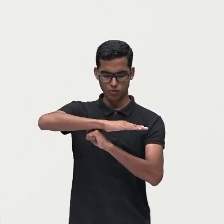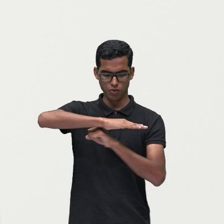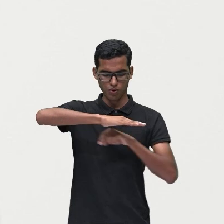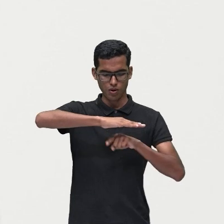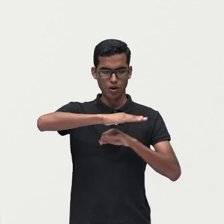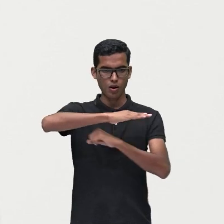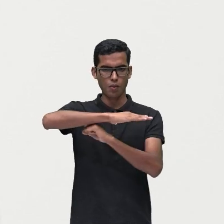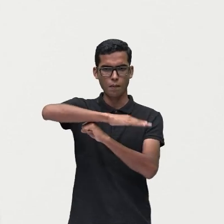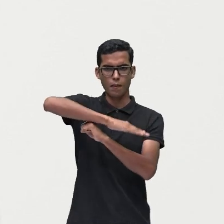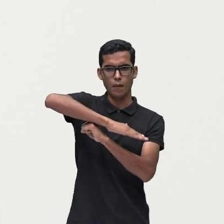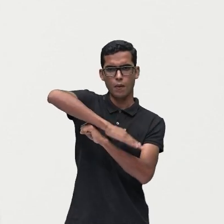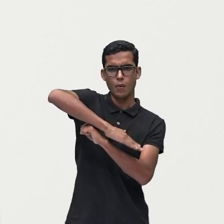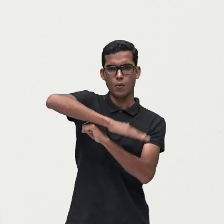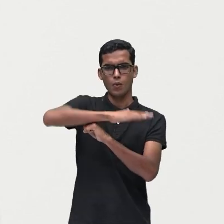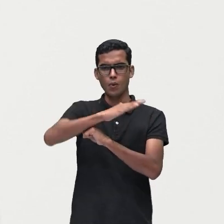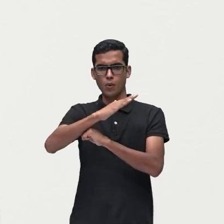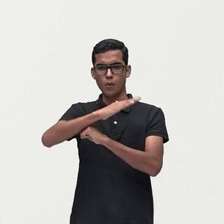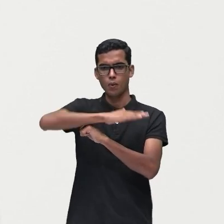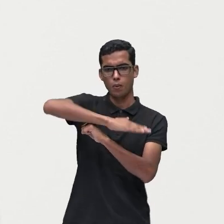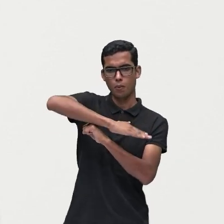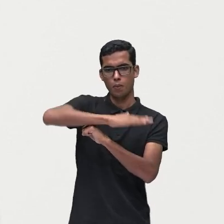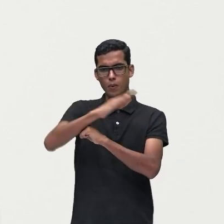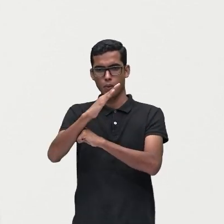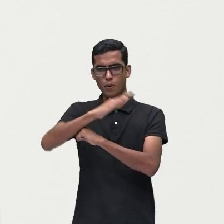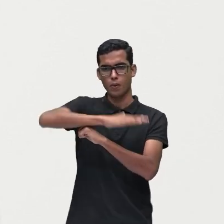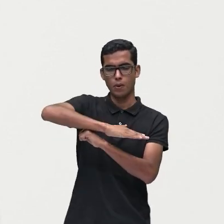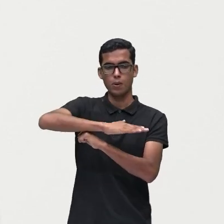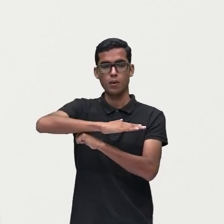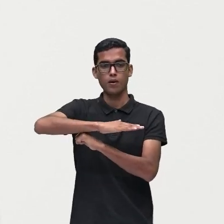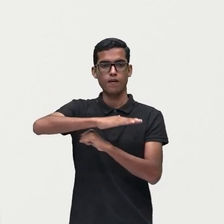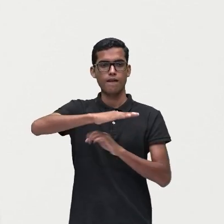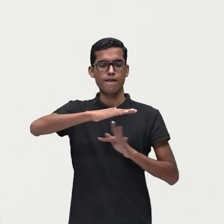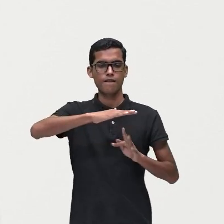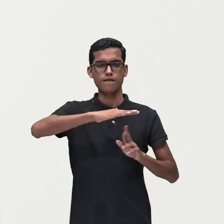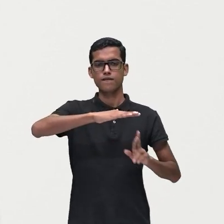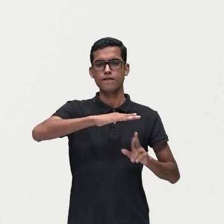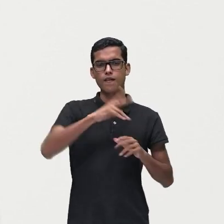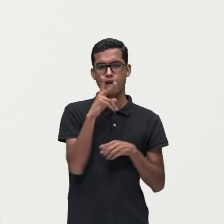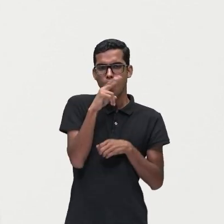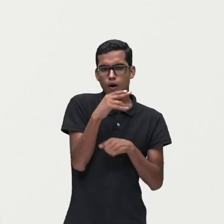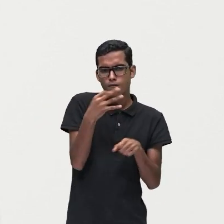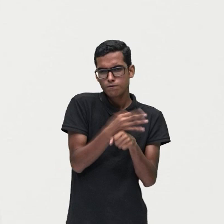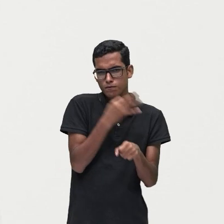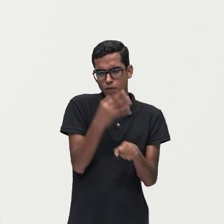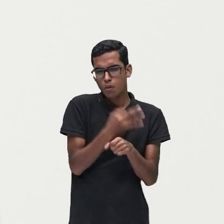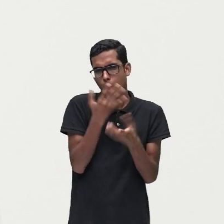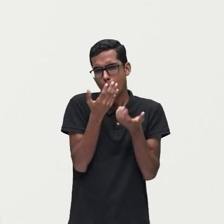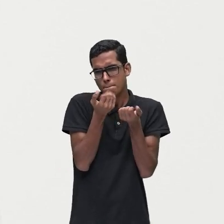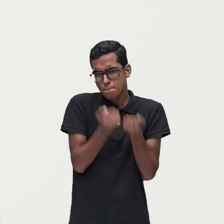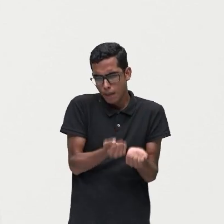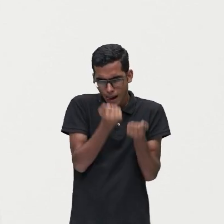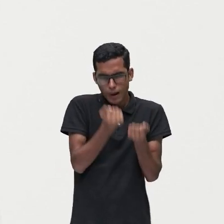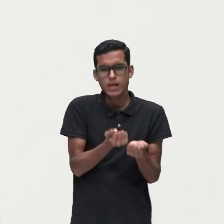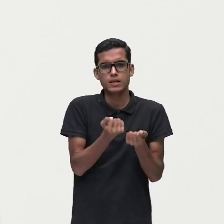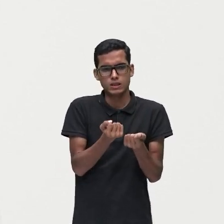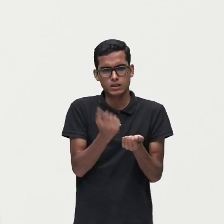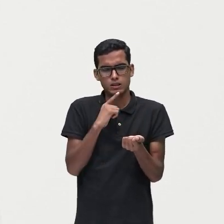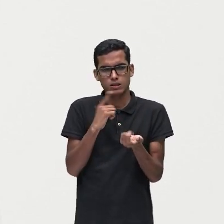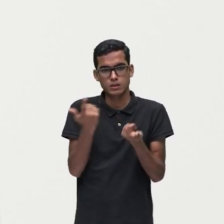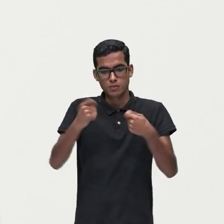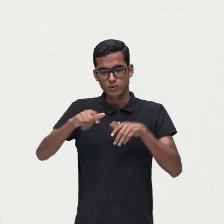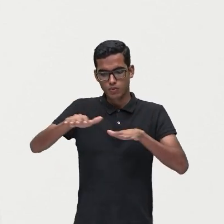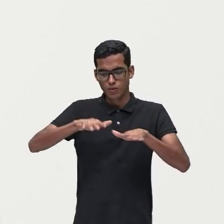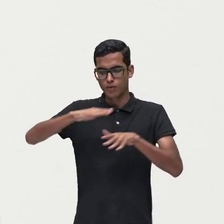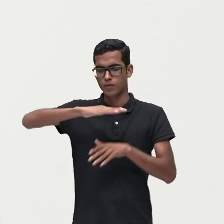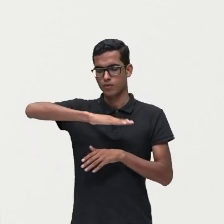girar. FR significa força resistente, peso do objeto que se pretende movimentar.